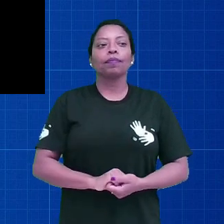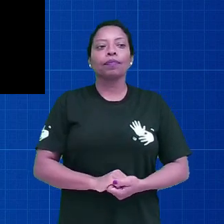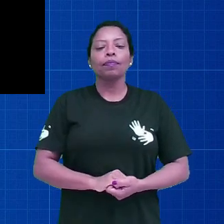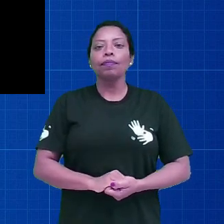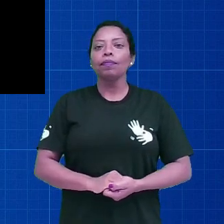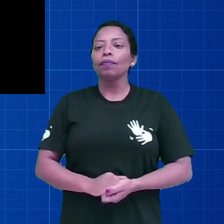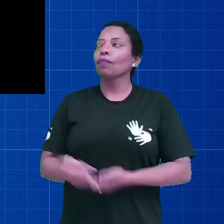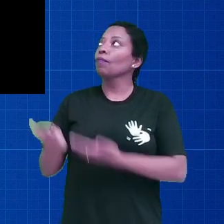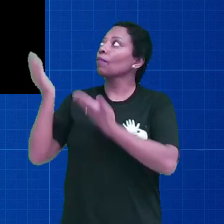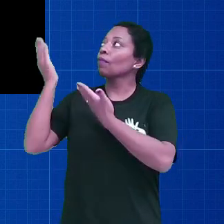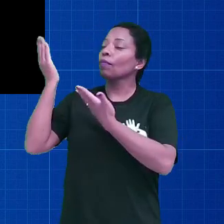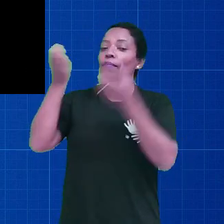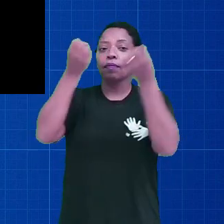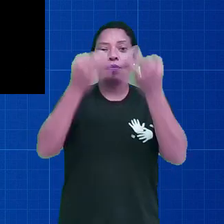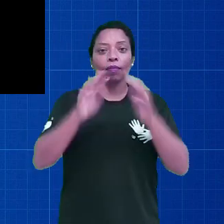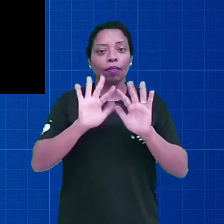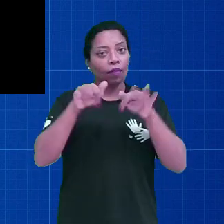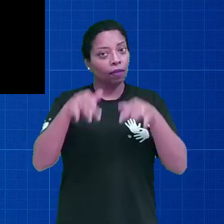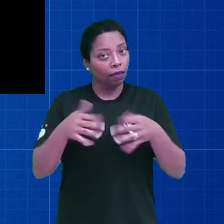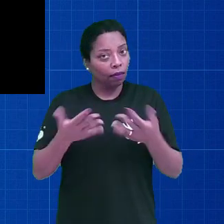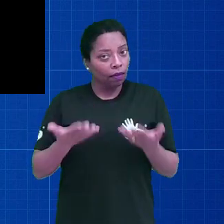Algumas considerações finais.